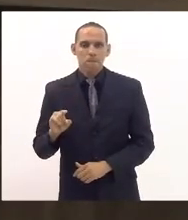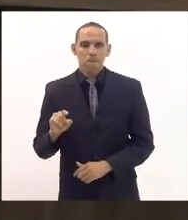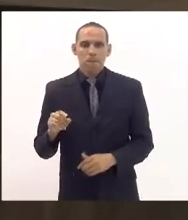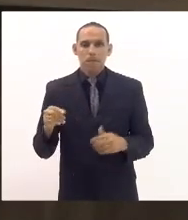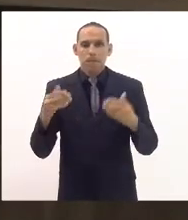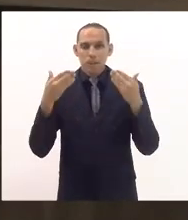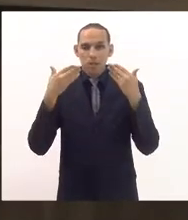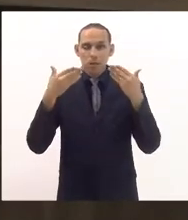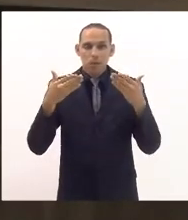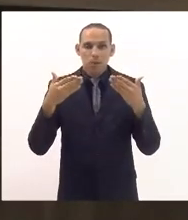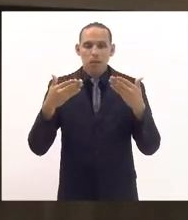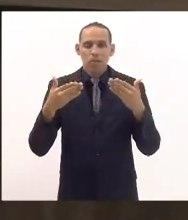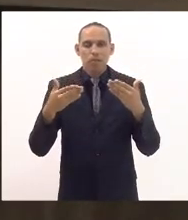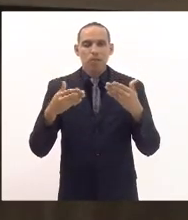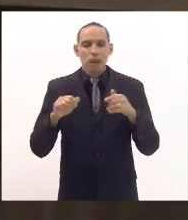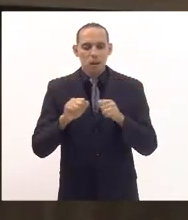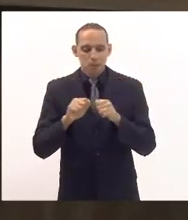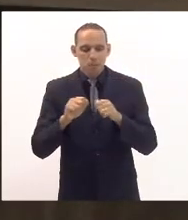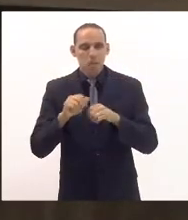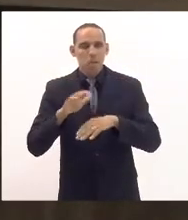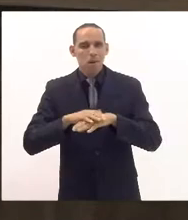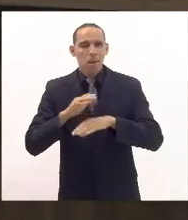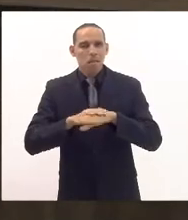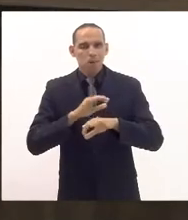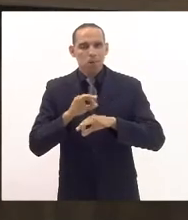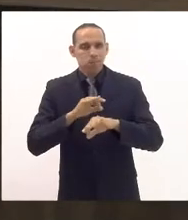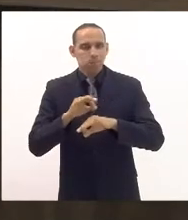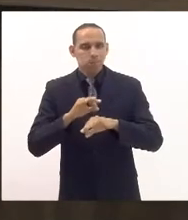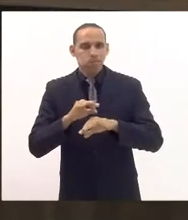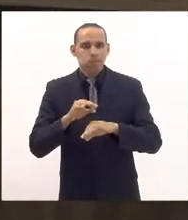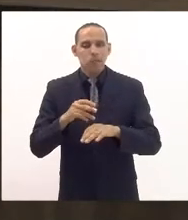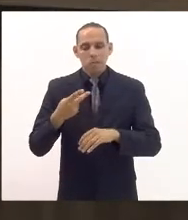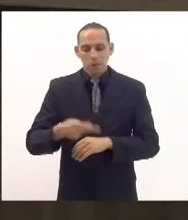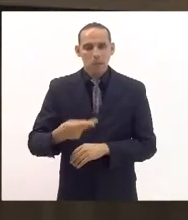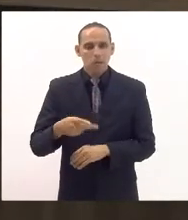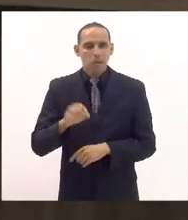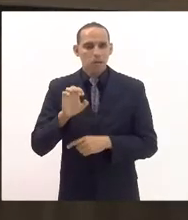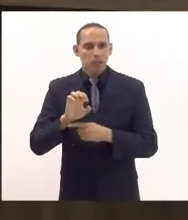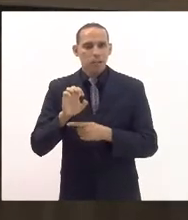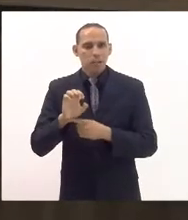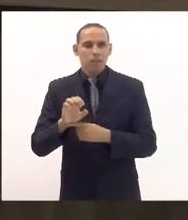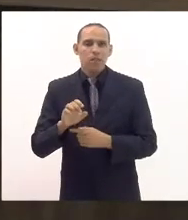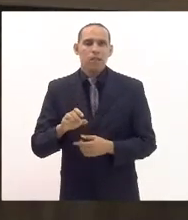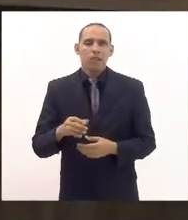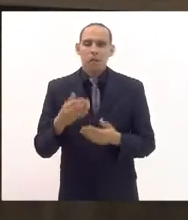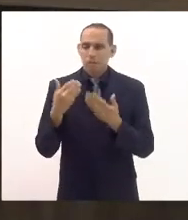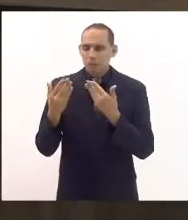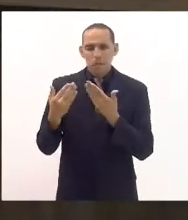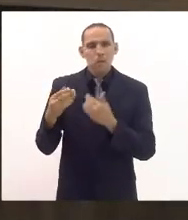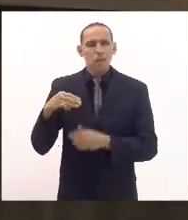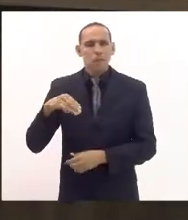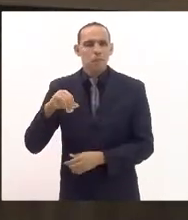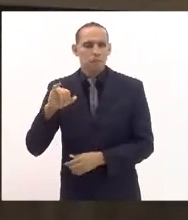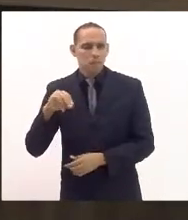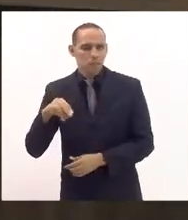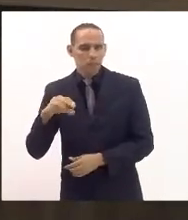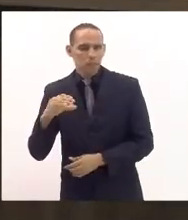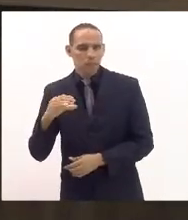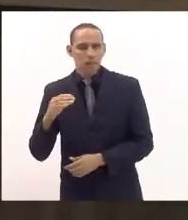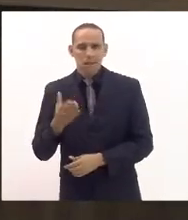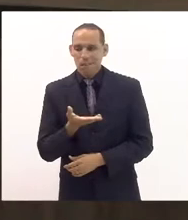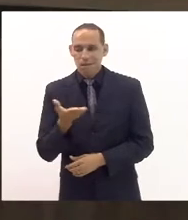evidência o artesanato a produção de artesãos e artesãs do Estado nós temos muito diálogo do minc com esses